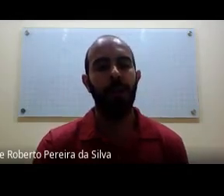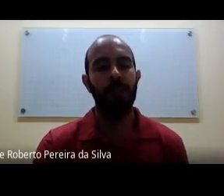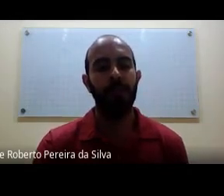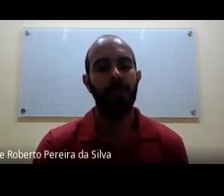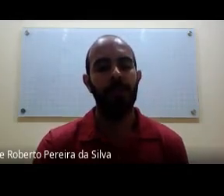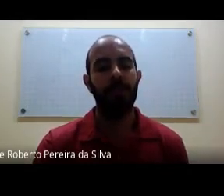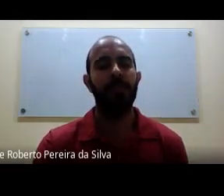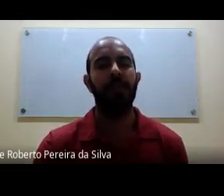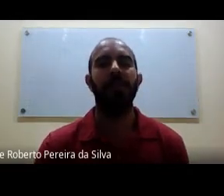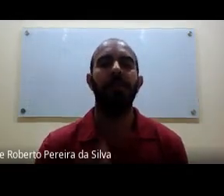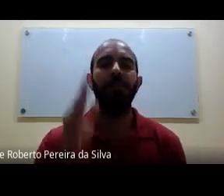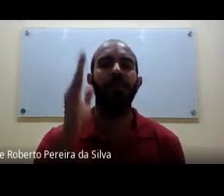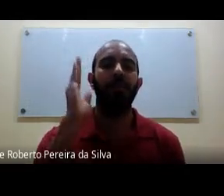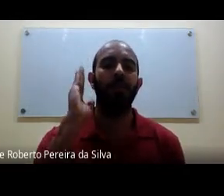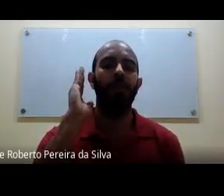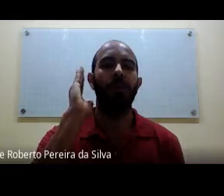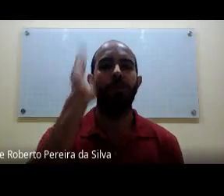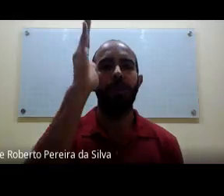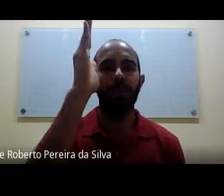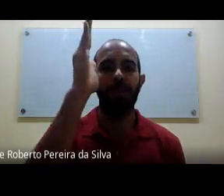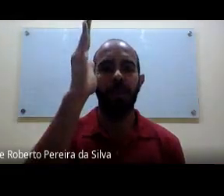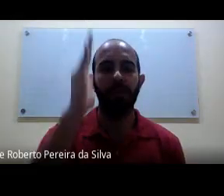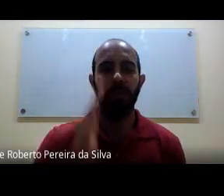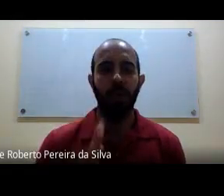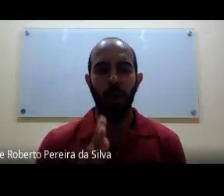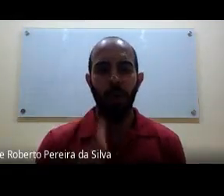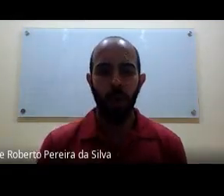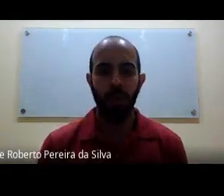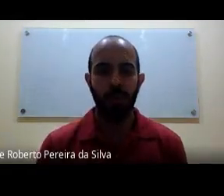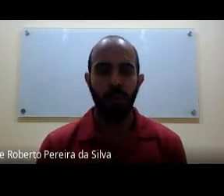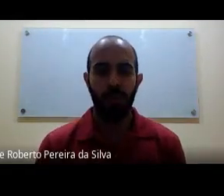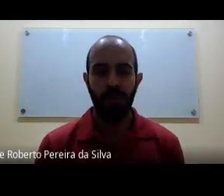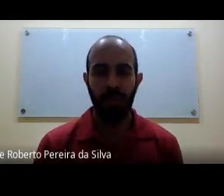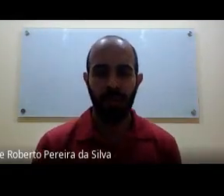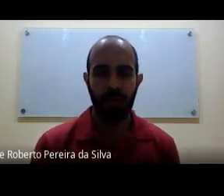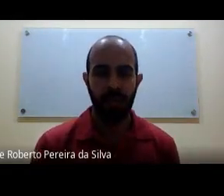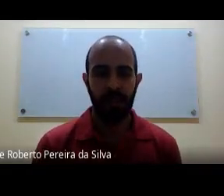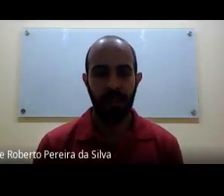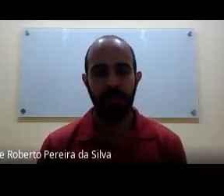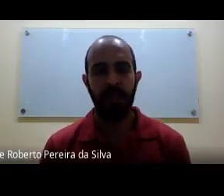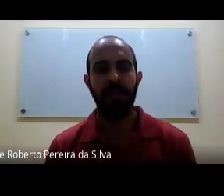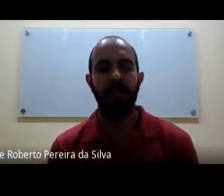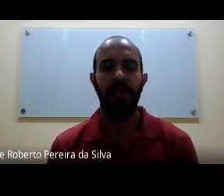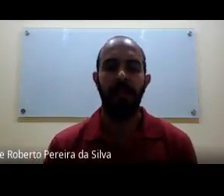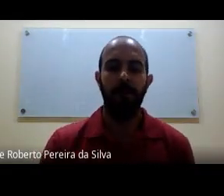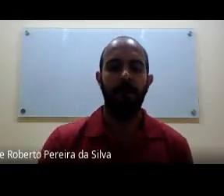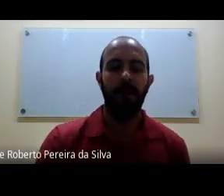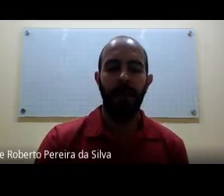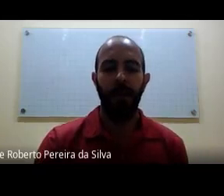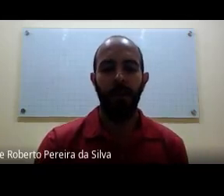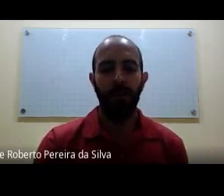o valor máximo, então vai ser exatamente quando o seu ângulo for 90 graus ou 270. Isso quer dizer